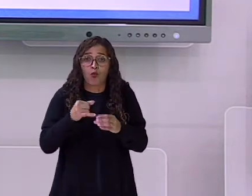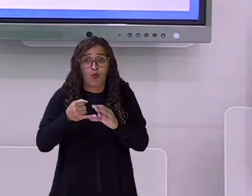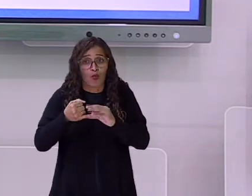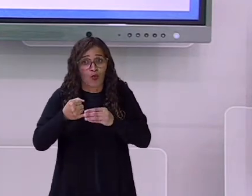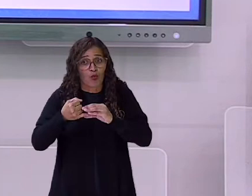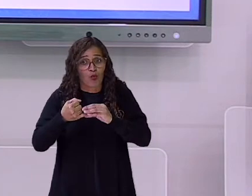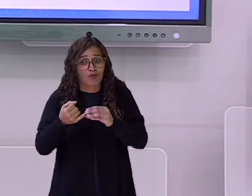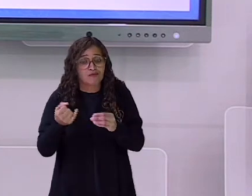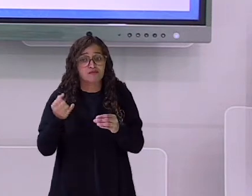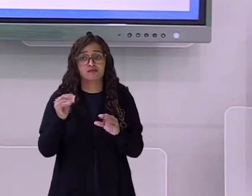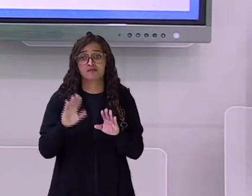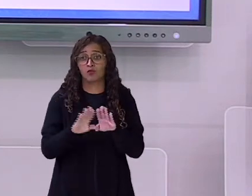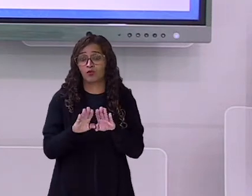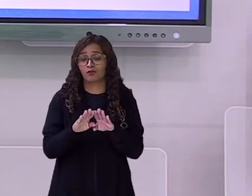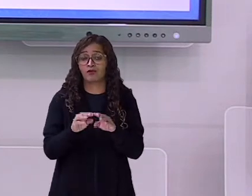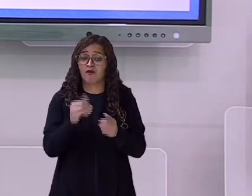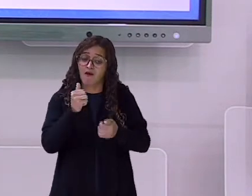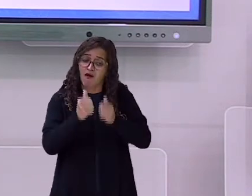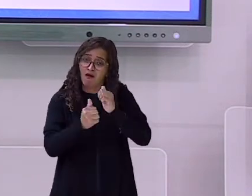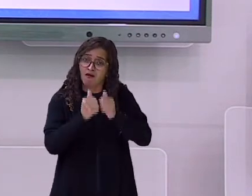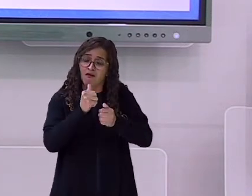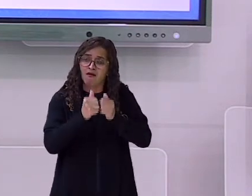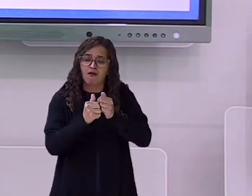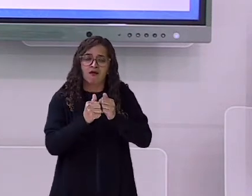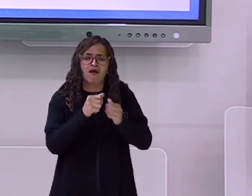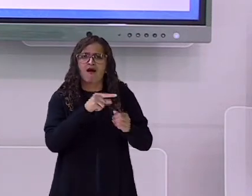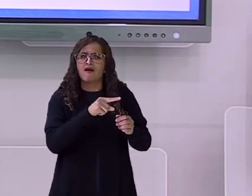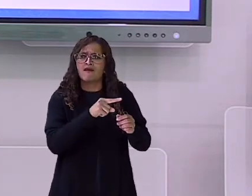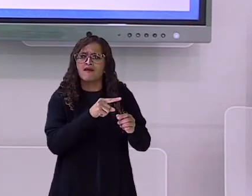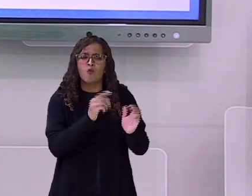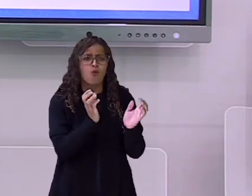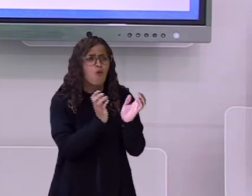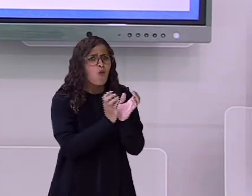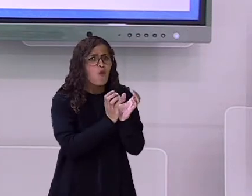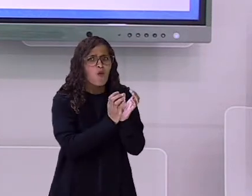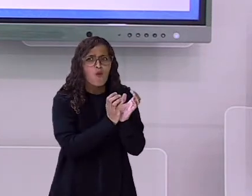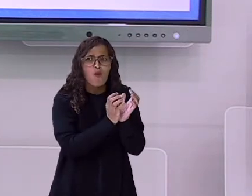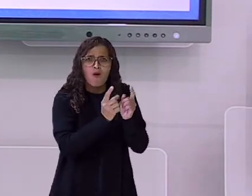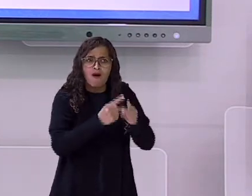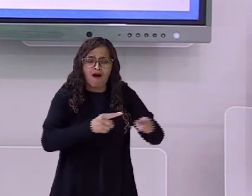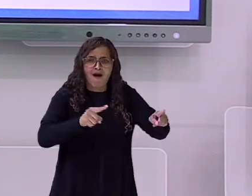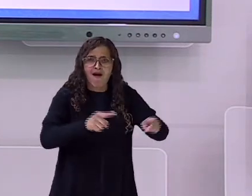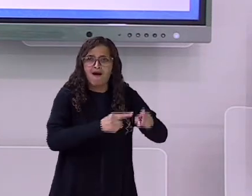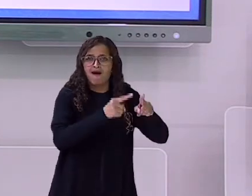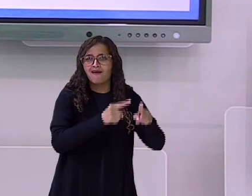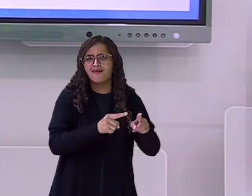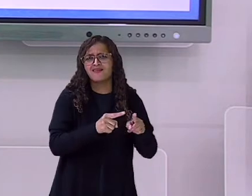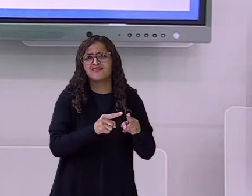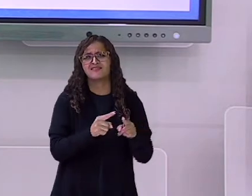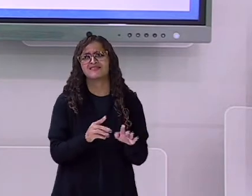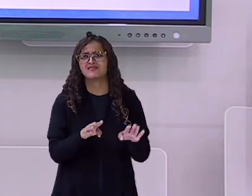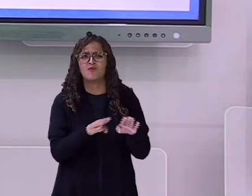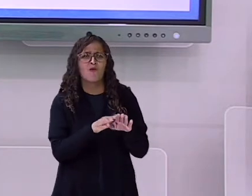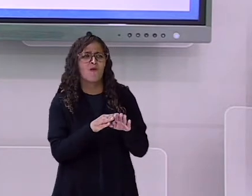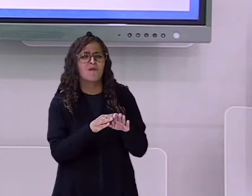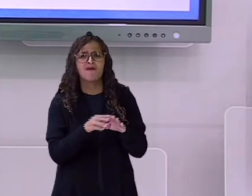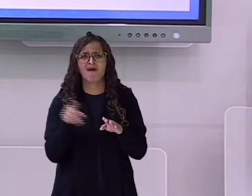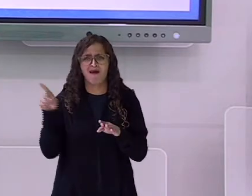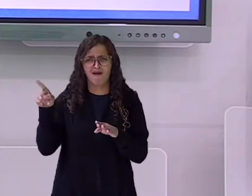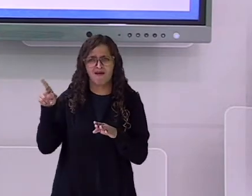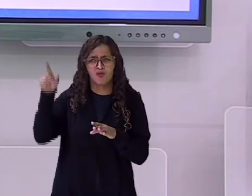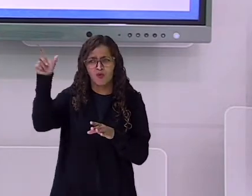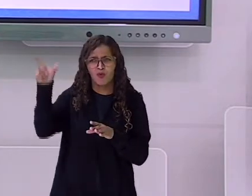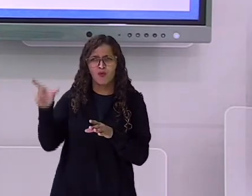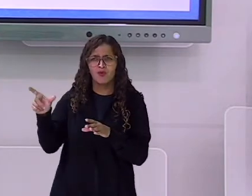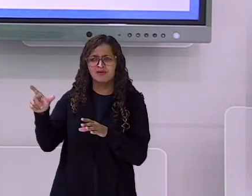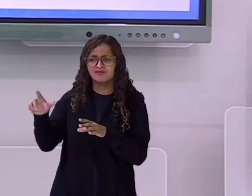bandinha, num ritmo muito gostoso. Né? Eu dando aula, ensinando a pintar, desenhar numa sala e